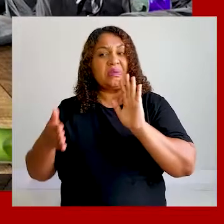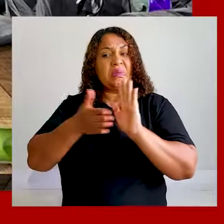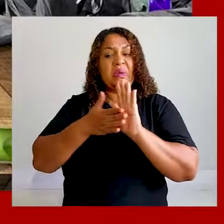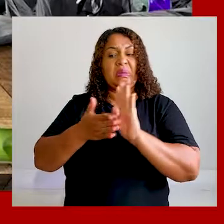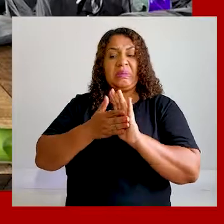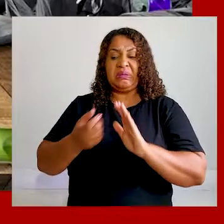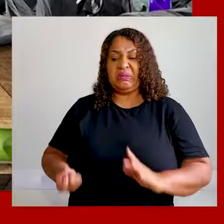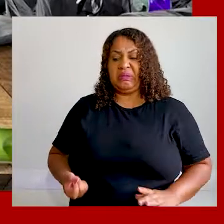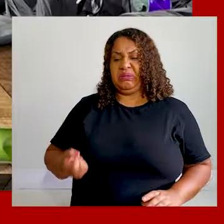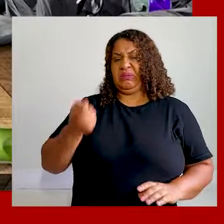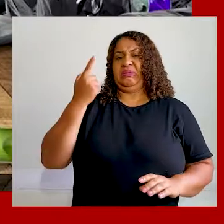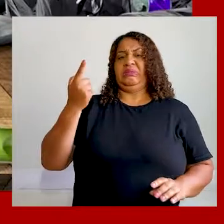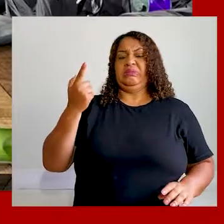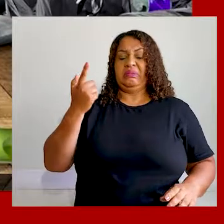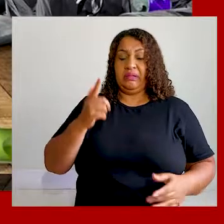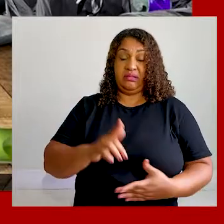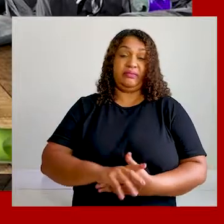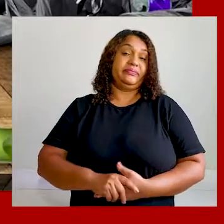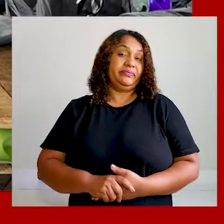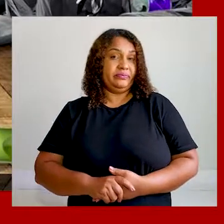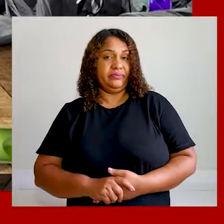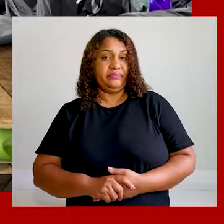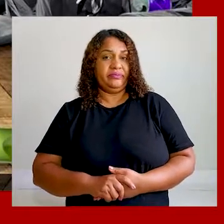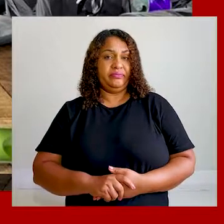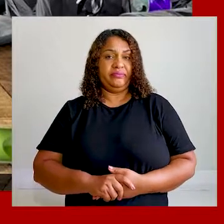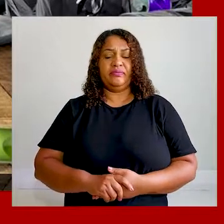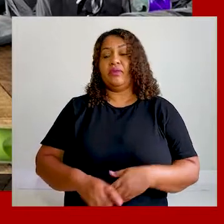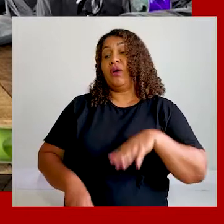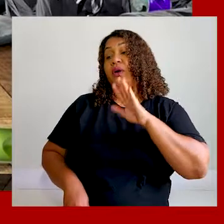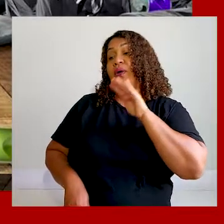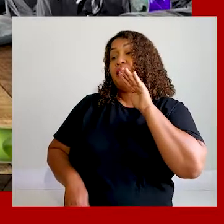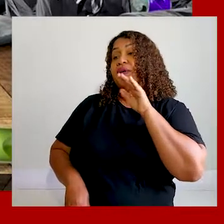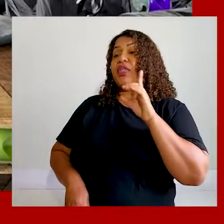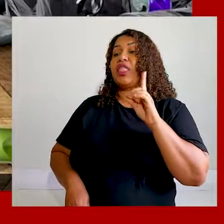proposta louca de arrepiar.